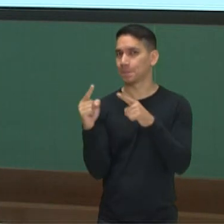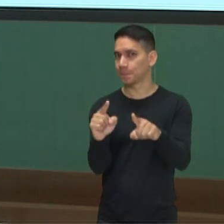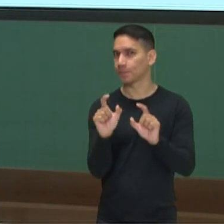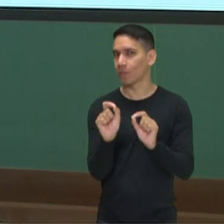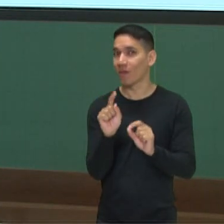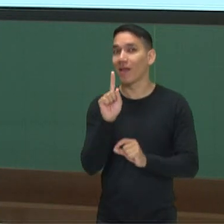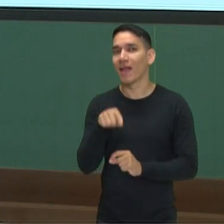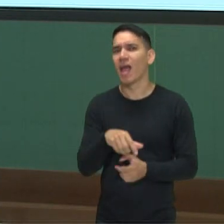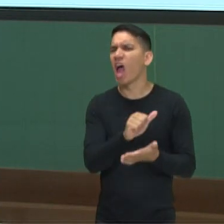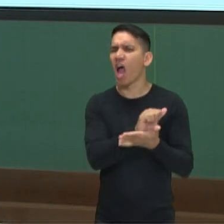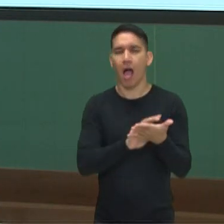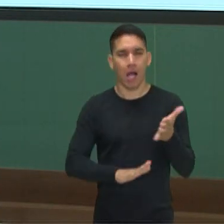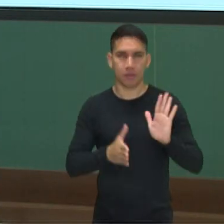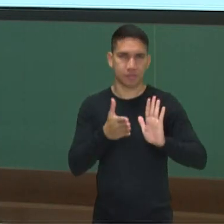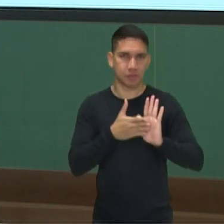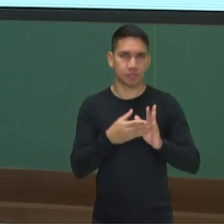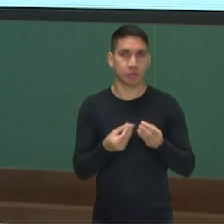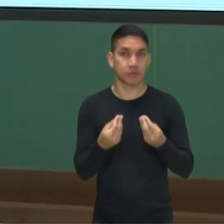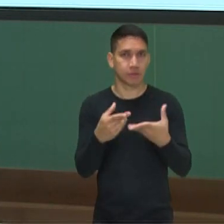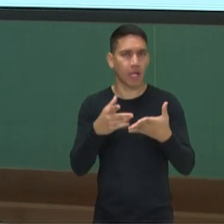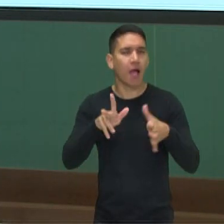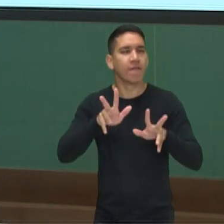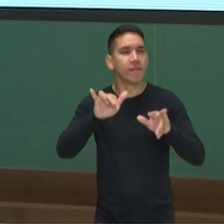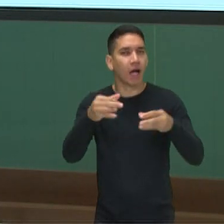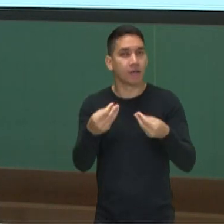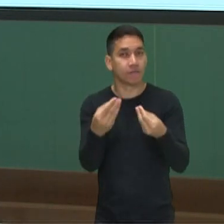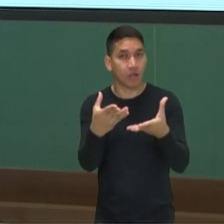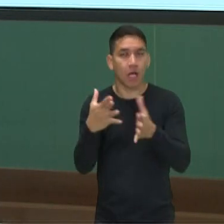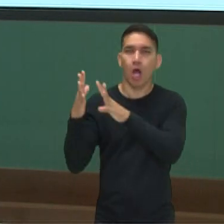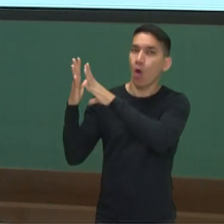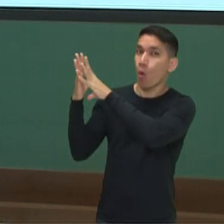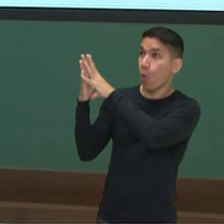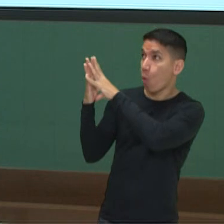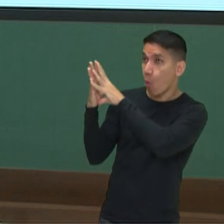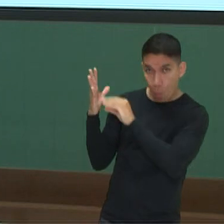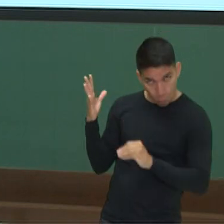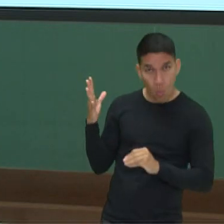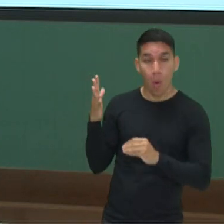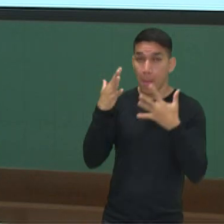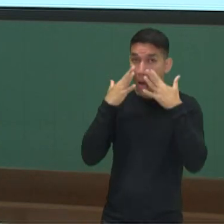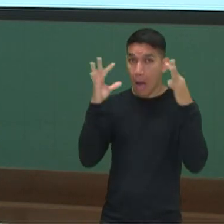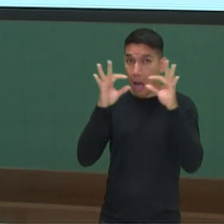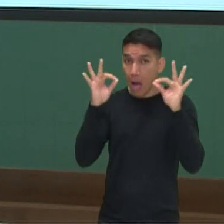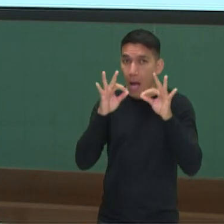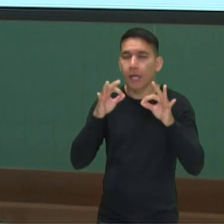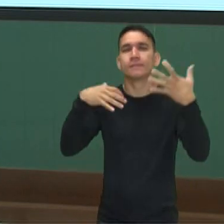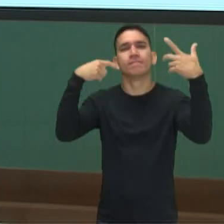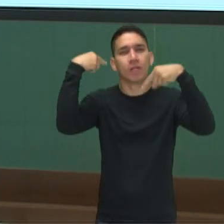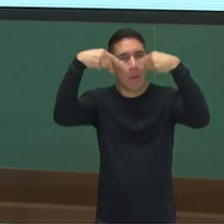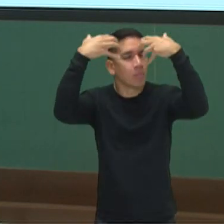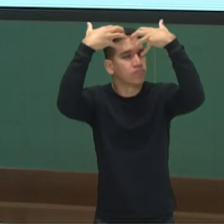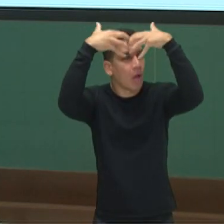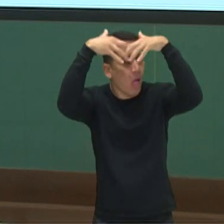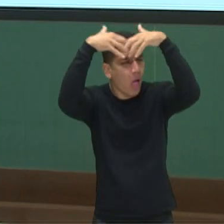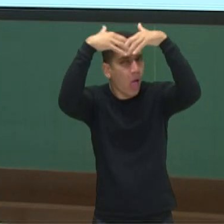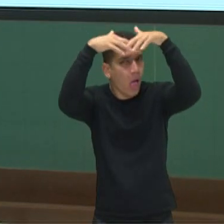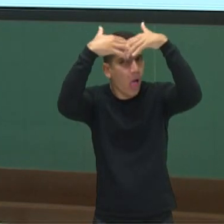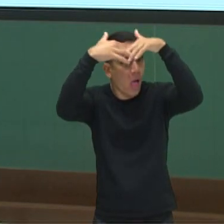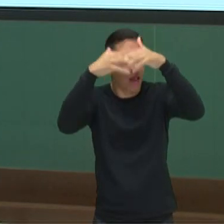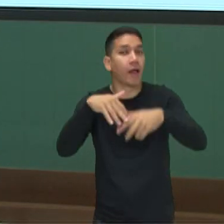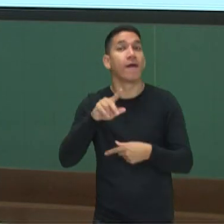Desafio é uma atividadezinha, um exercício que eu vou deixar para você. Copie com carinho, pense direitinho